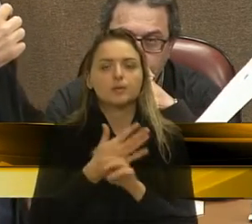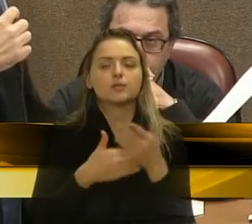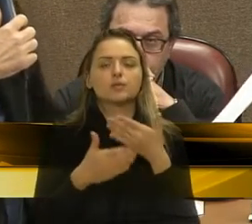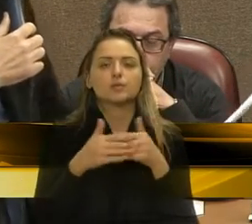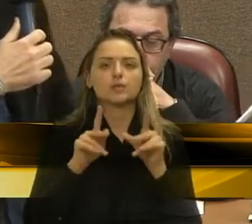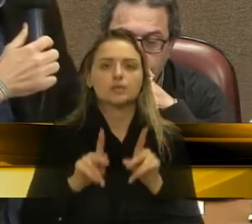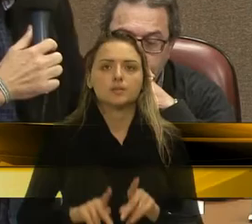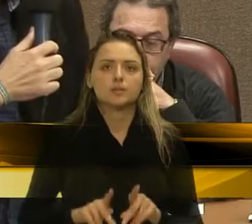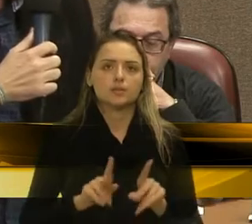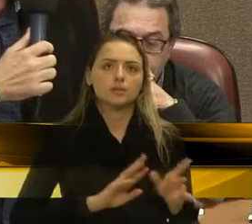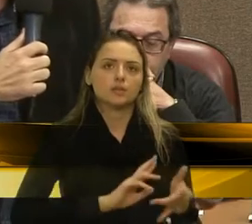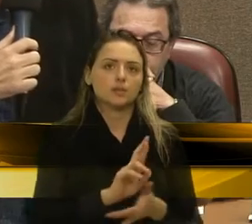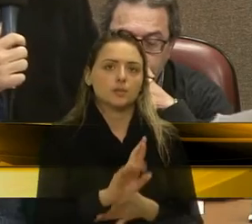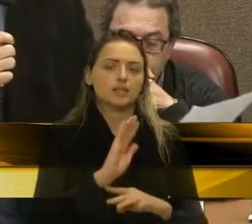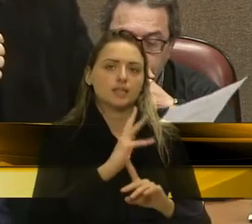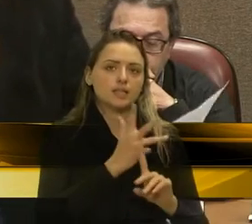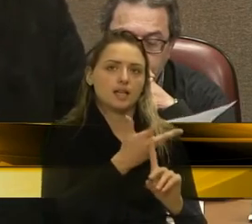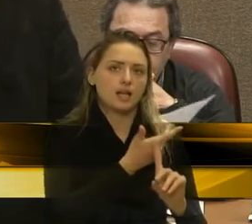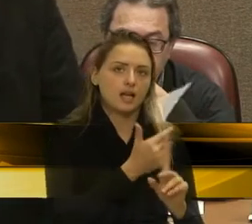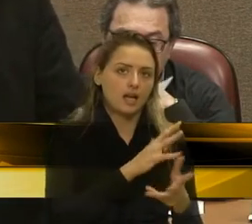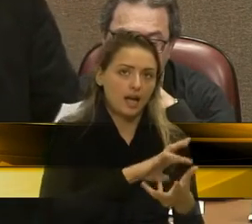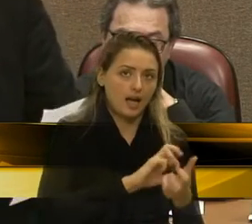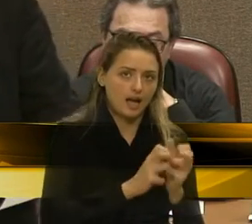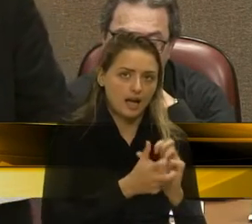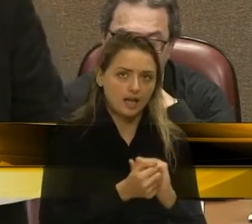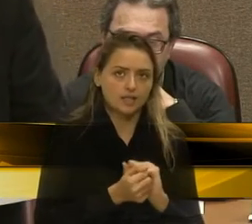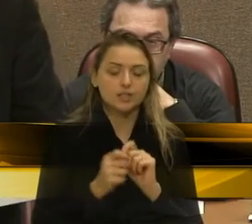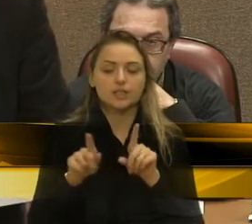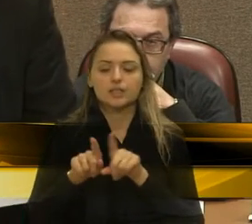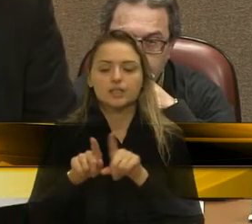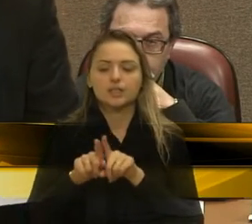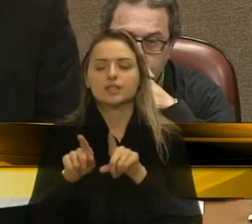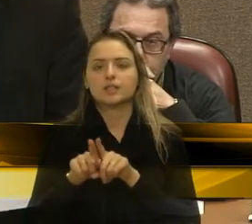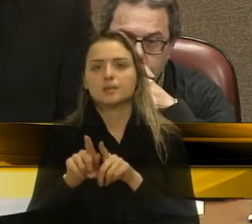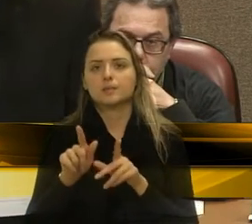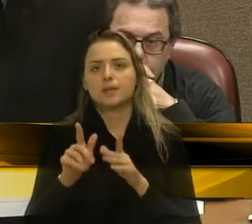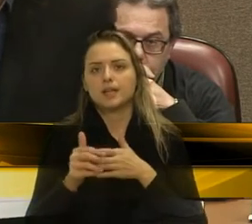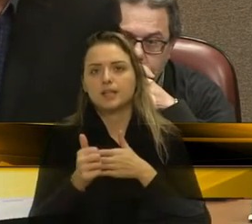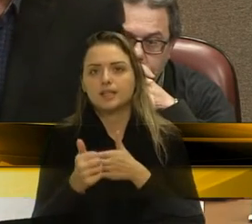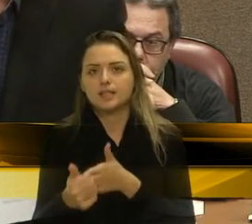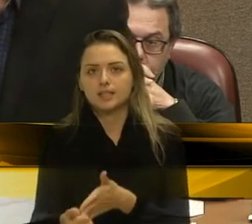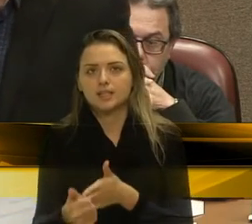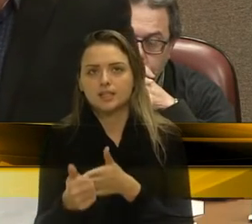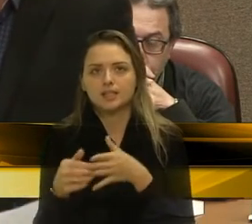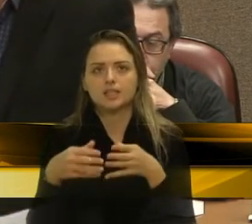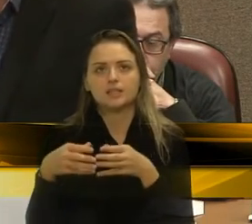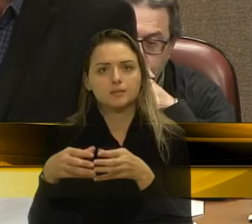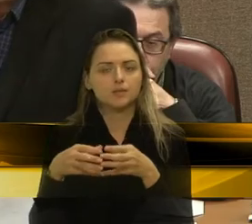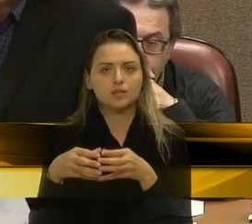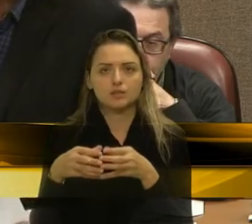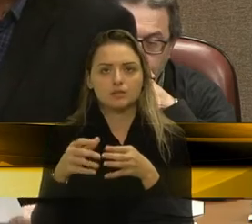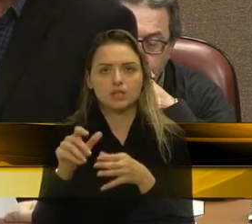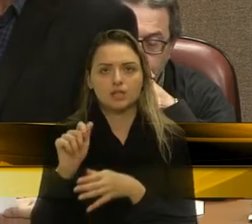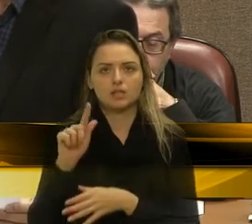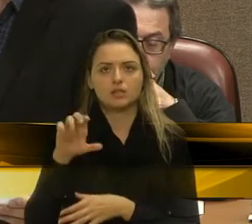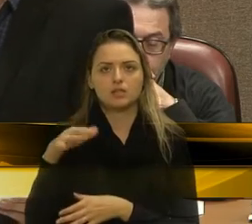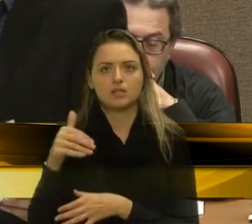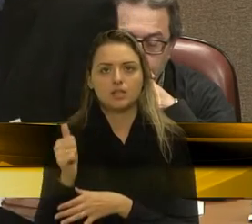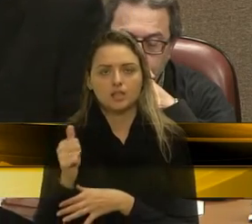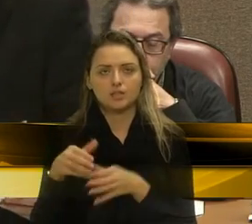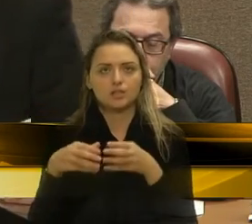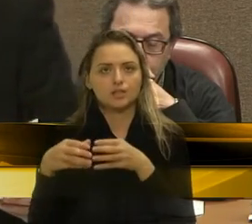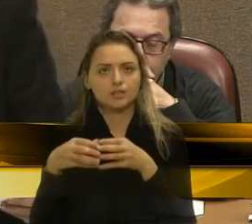representantes dos artesãos, né, dos guias e de agências de turismo. Nós queremos que as entidades civis